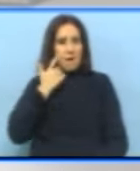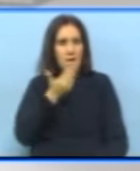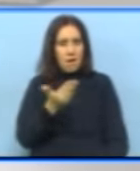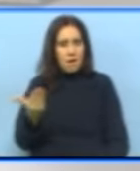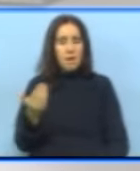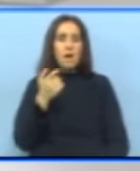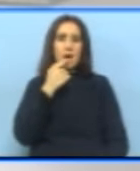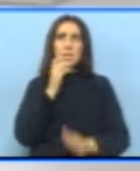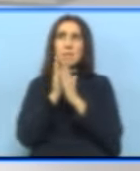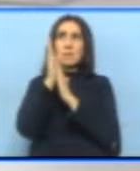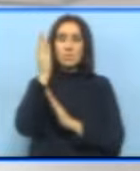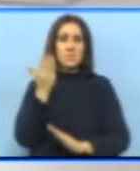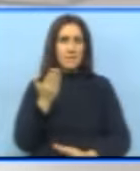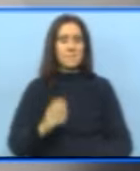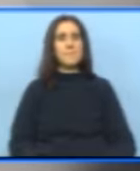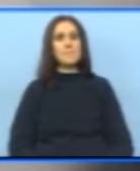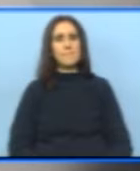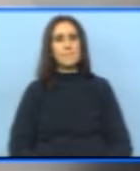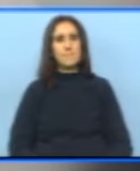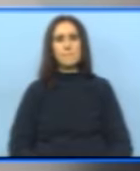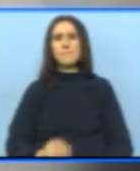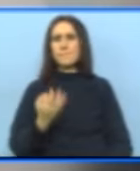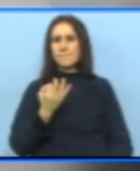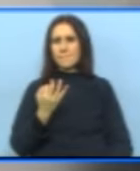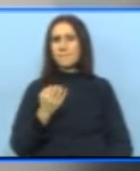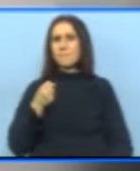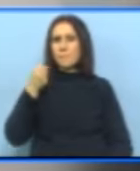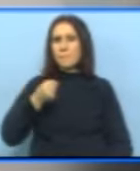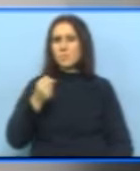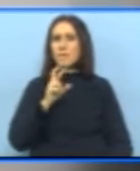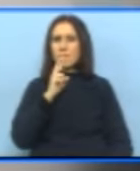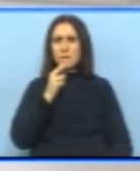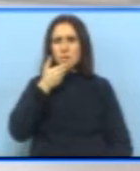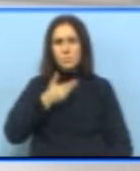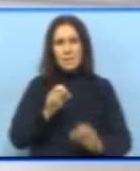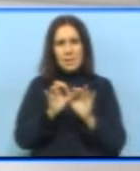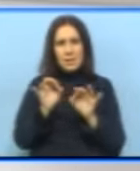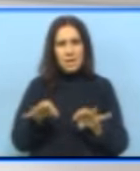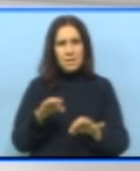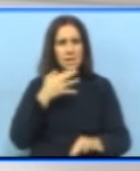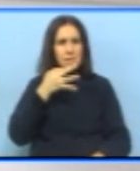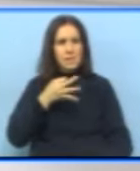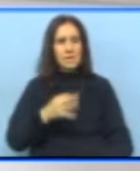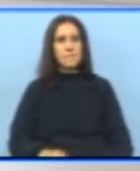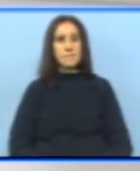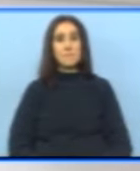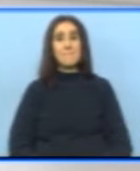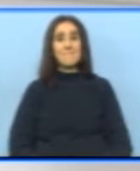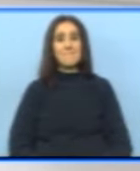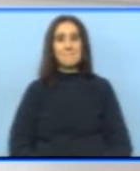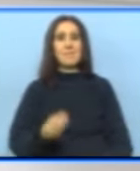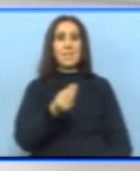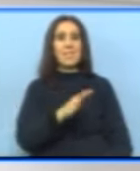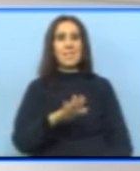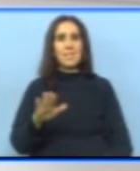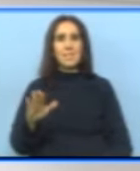partir de Deus. Não é? E acredita que também tenha sido essa a experiência dos pastorinhos de Fátima? Aquelas crianças foram fascinadas por isso. Quer